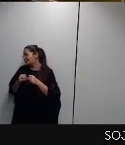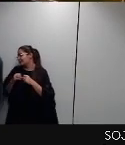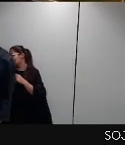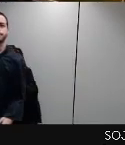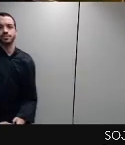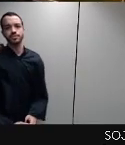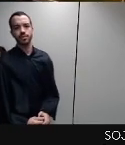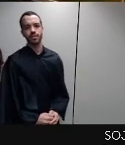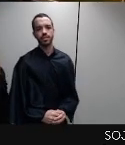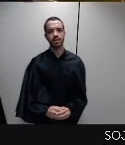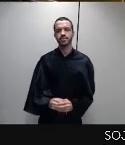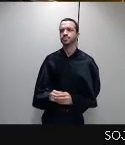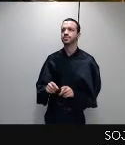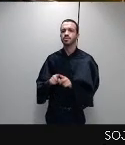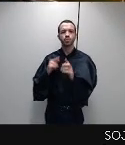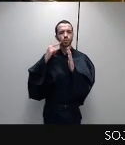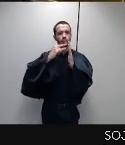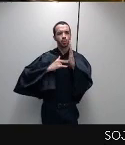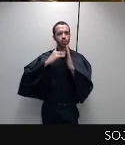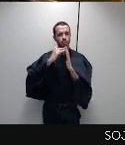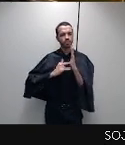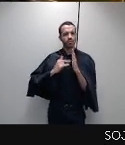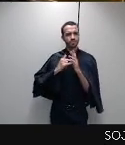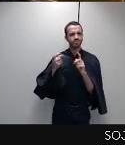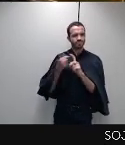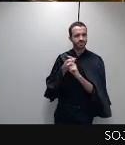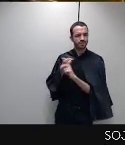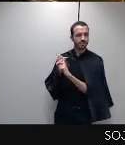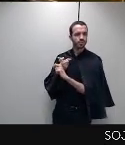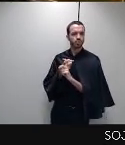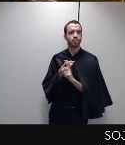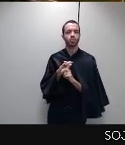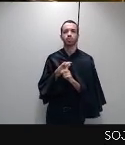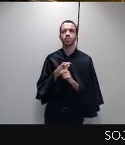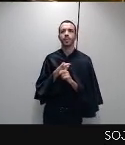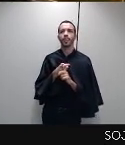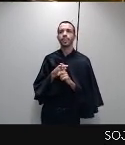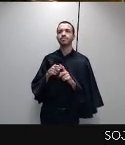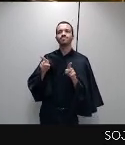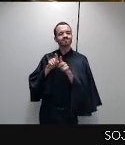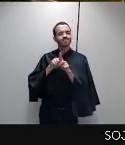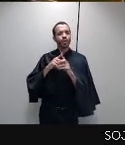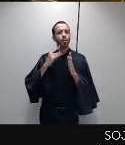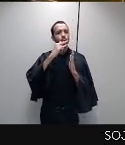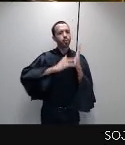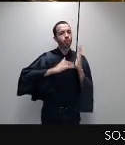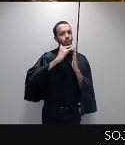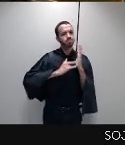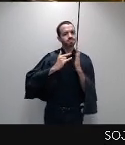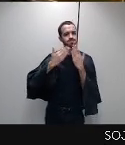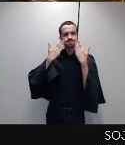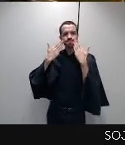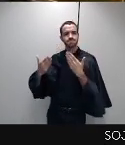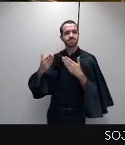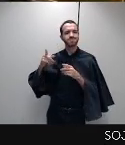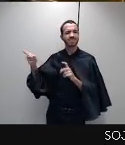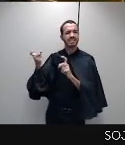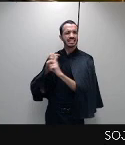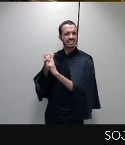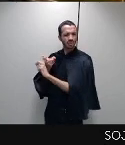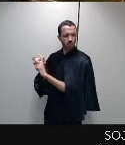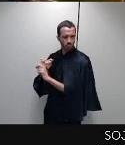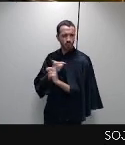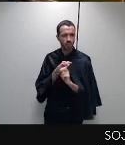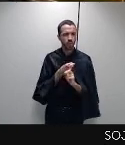comerciais e fiscais do devedor e novo documentos que lhe forem apresentados pelos credores podemos